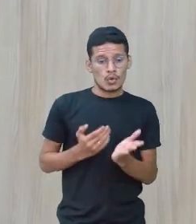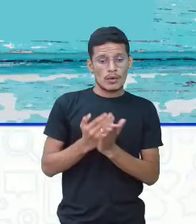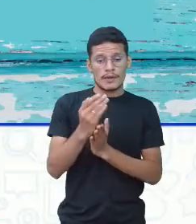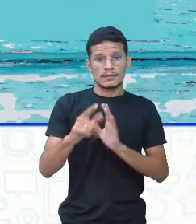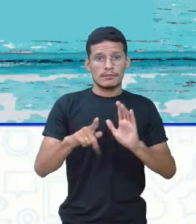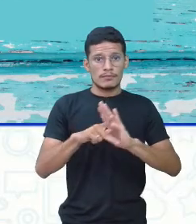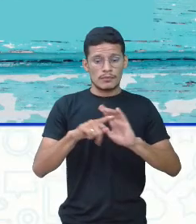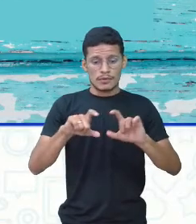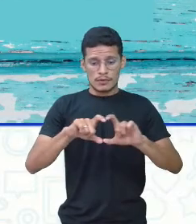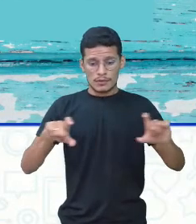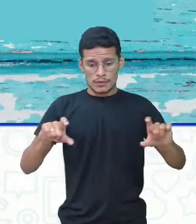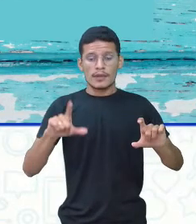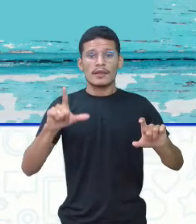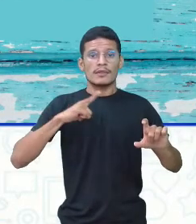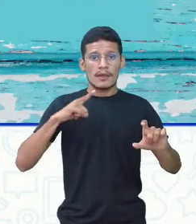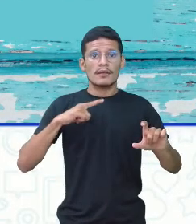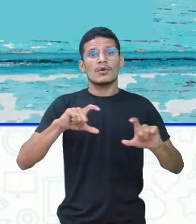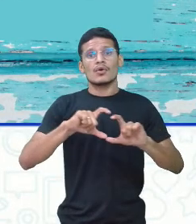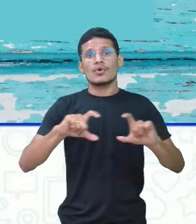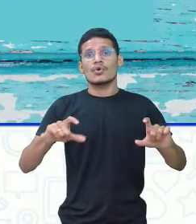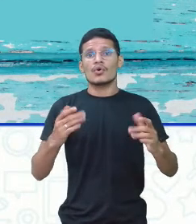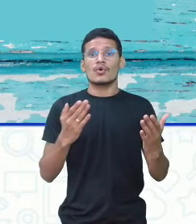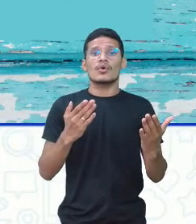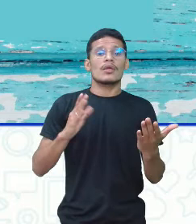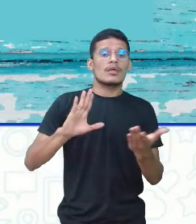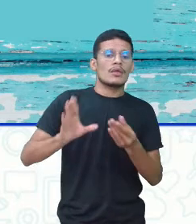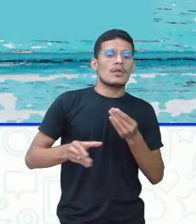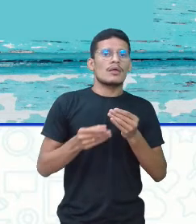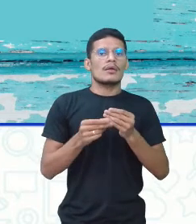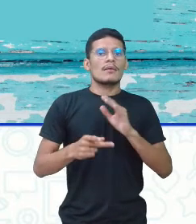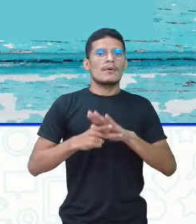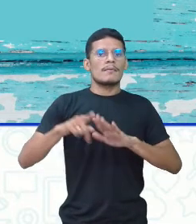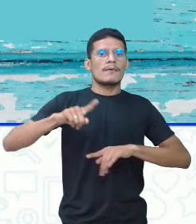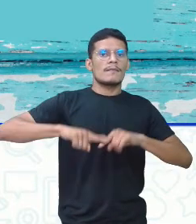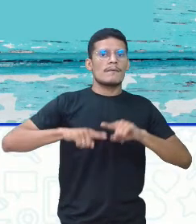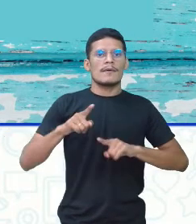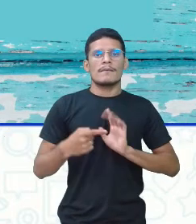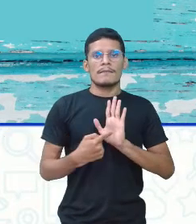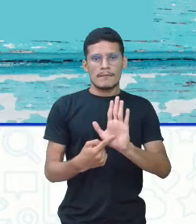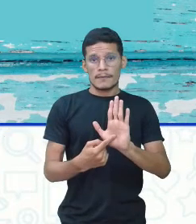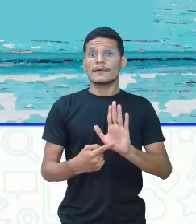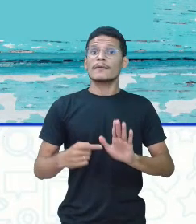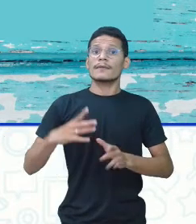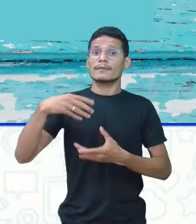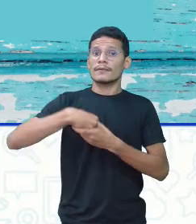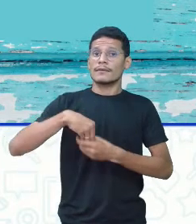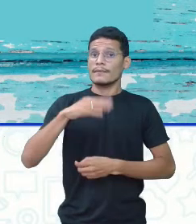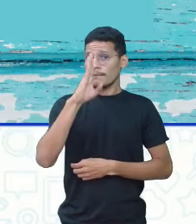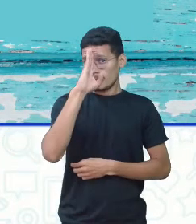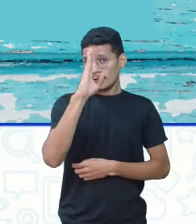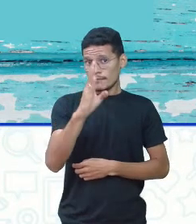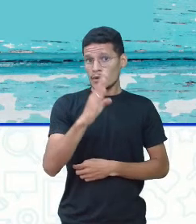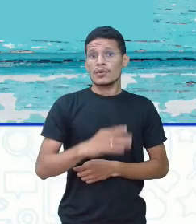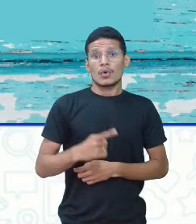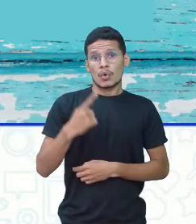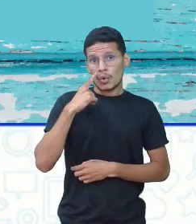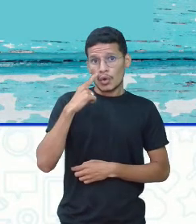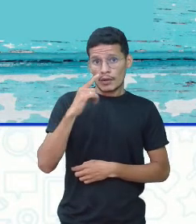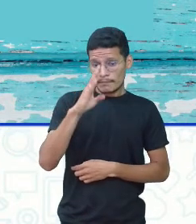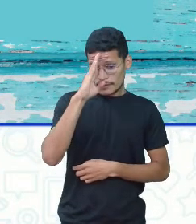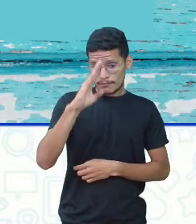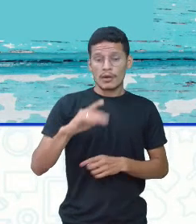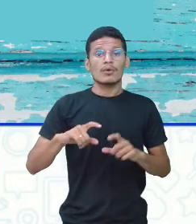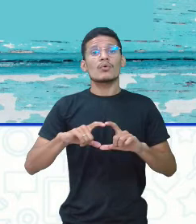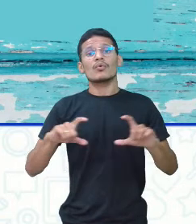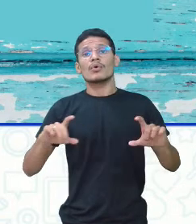orações que estabelecem uma oração com o elemento expresso na principal. Então, as principais conjunções,